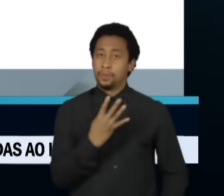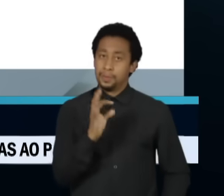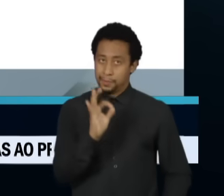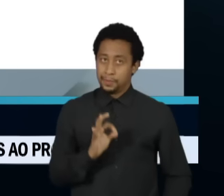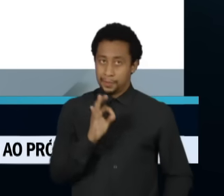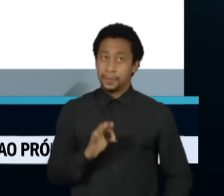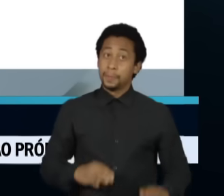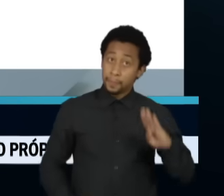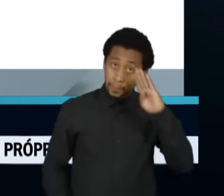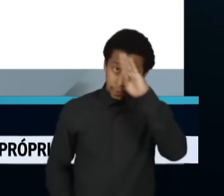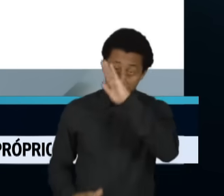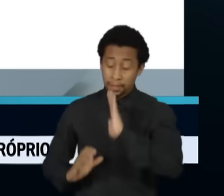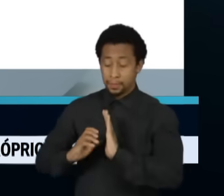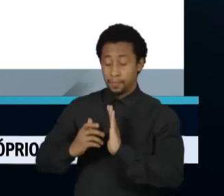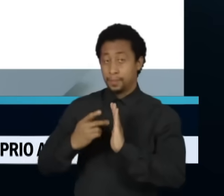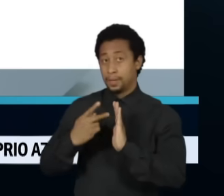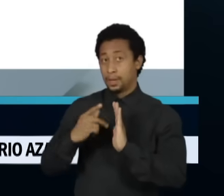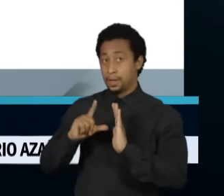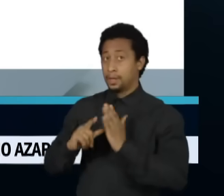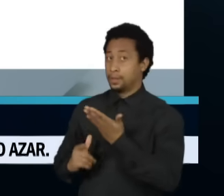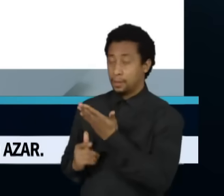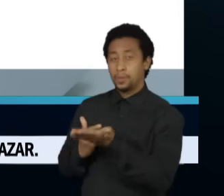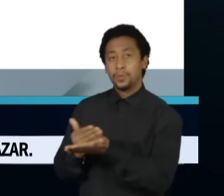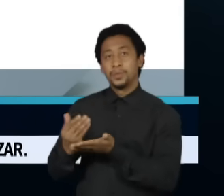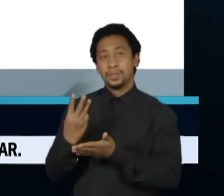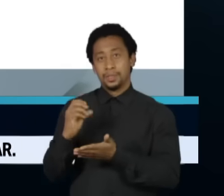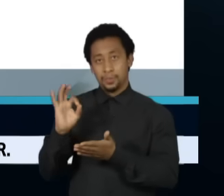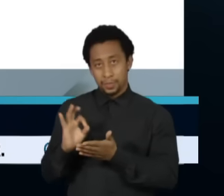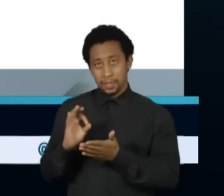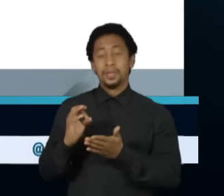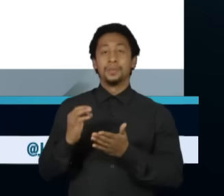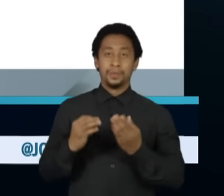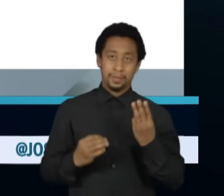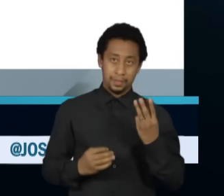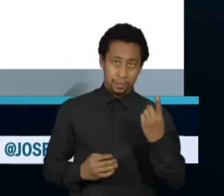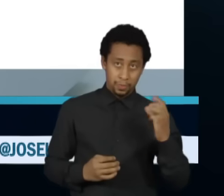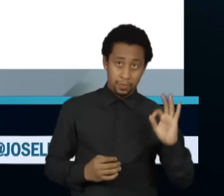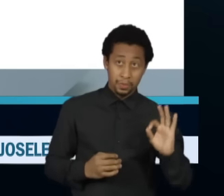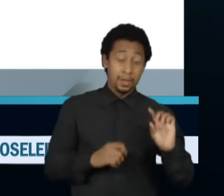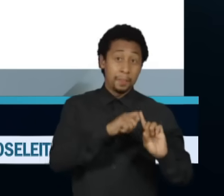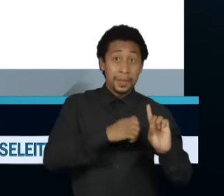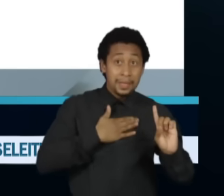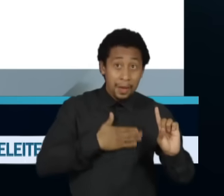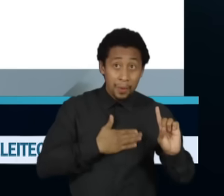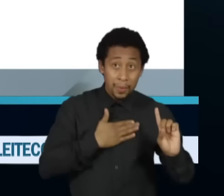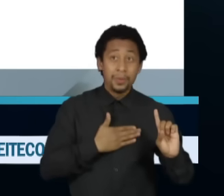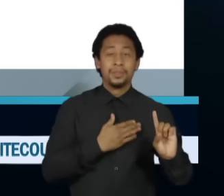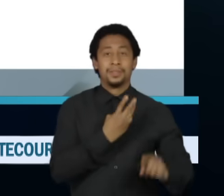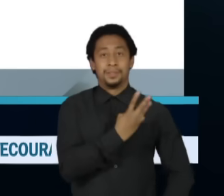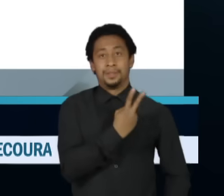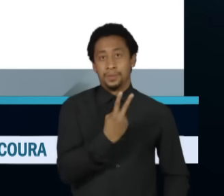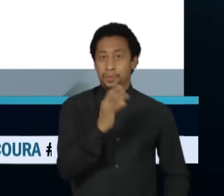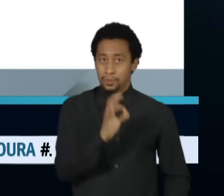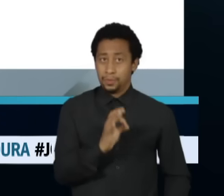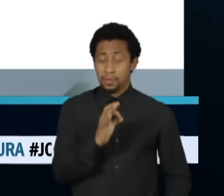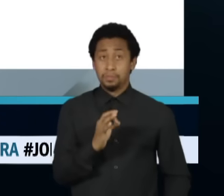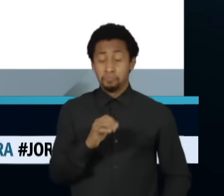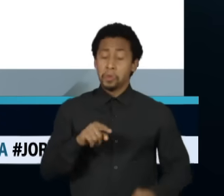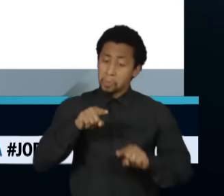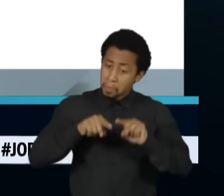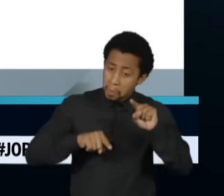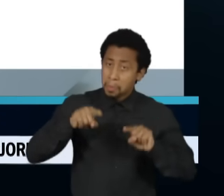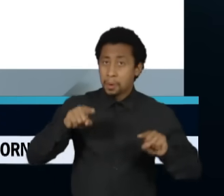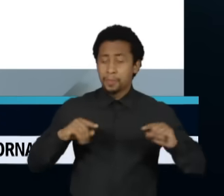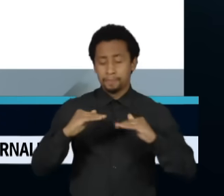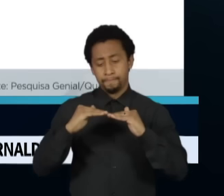Jair Bolsonaro do PL começou com 30%, depois 31 e em agosto 32%. Ambos oscilaram dentro